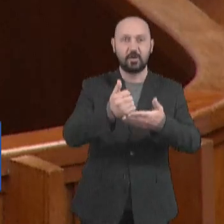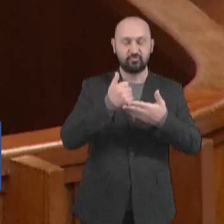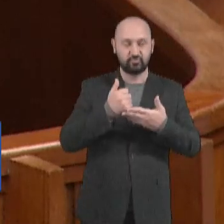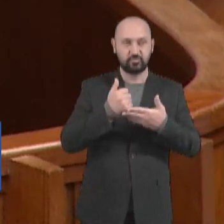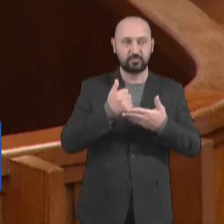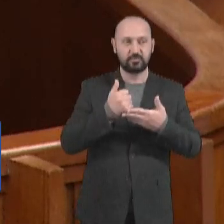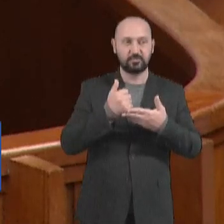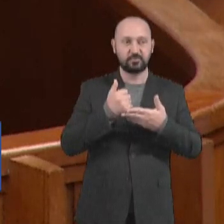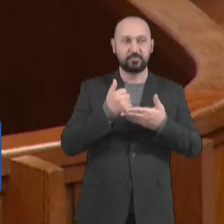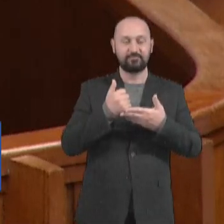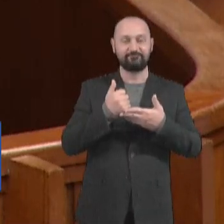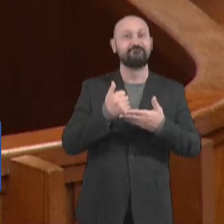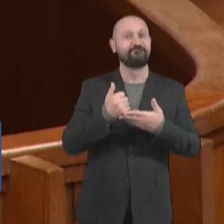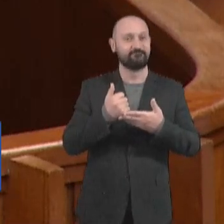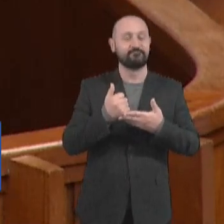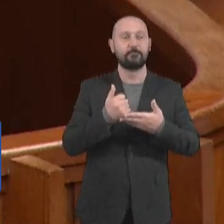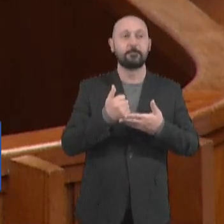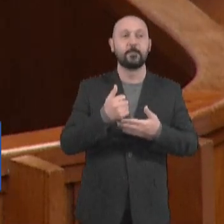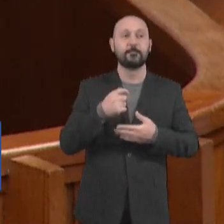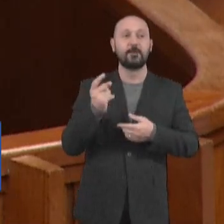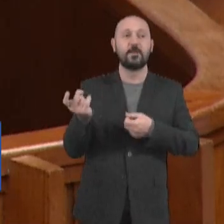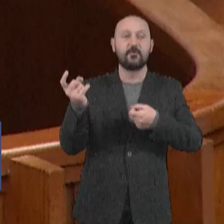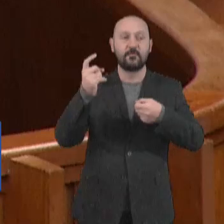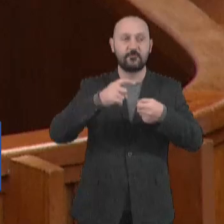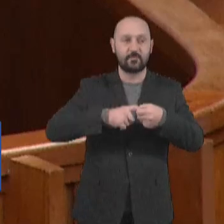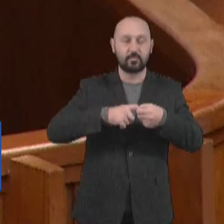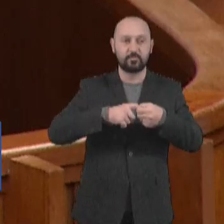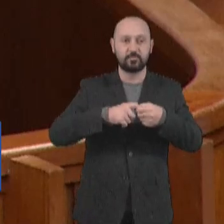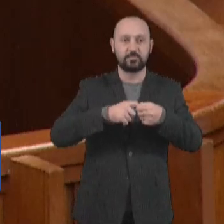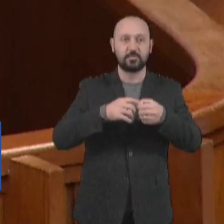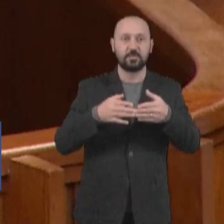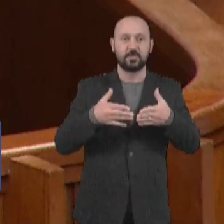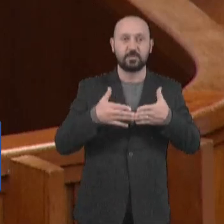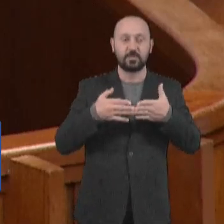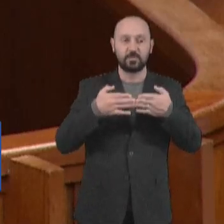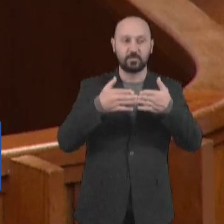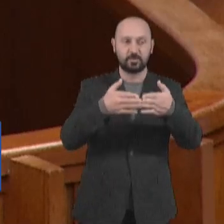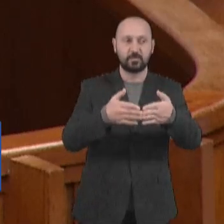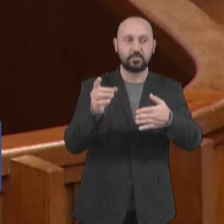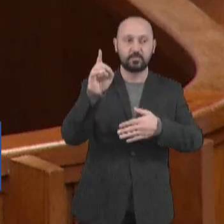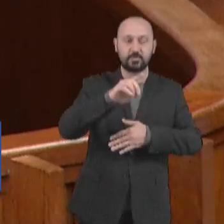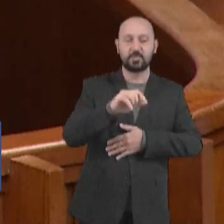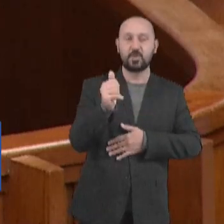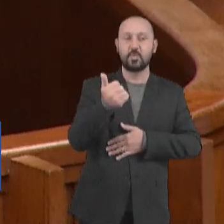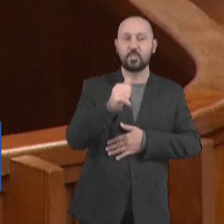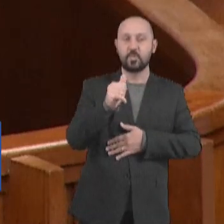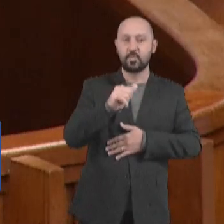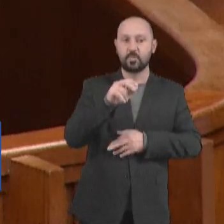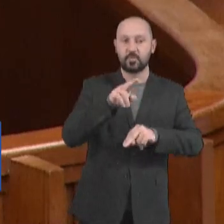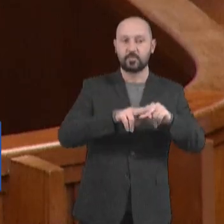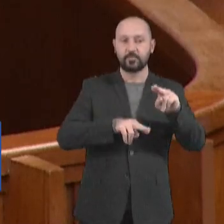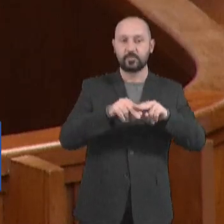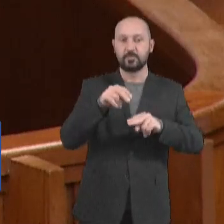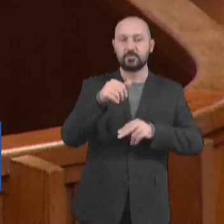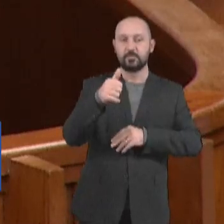contribuiu sobremaneira para a retomada de Corumbá. No dia 11 de junho de